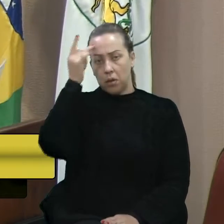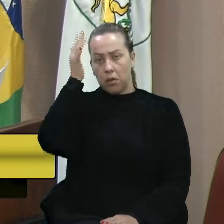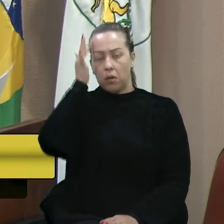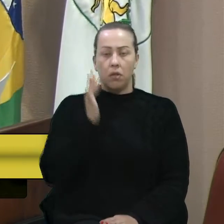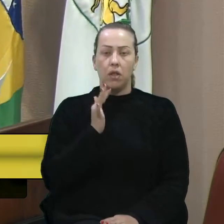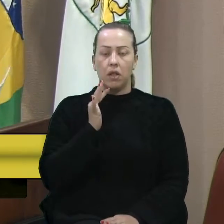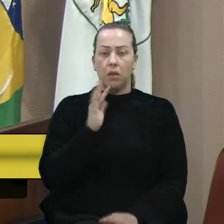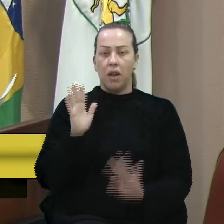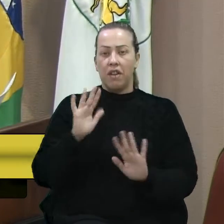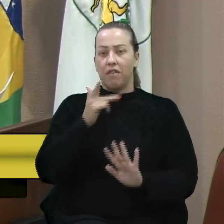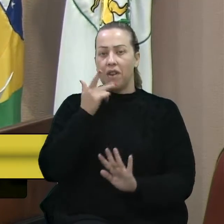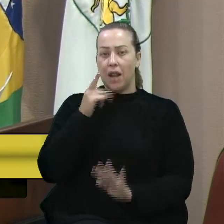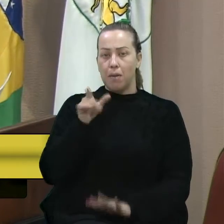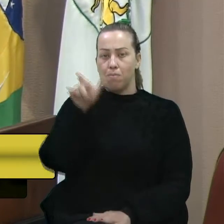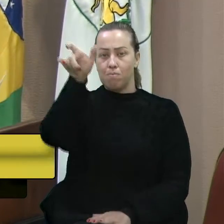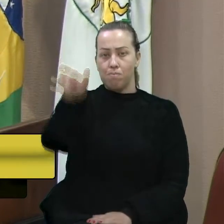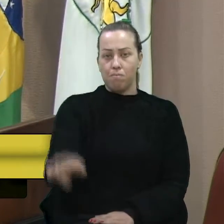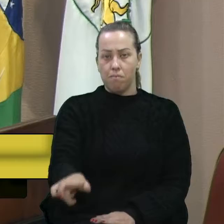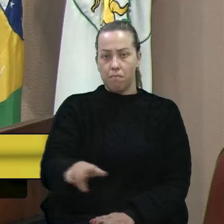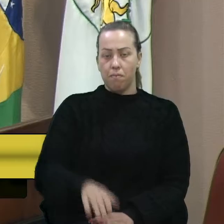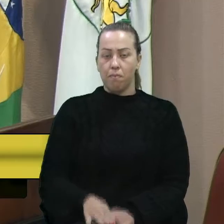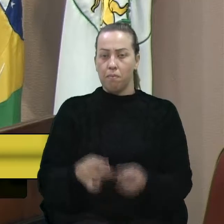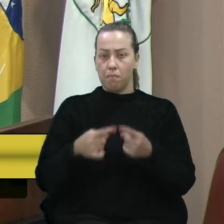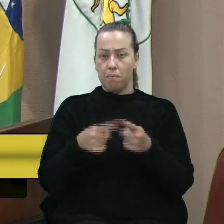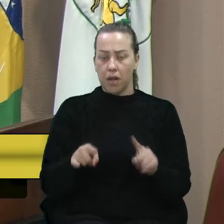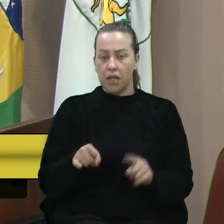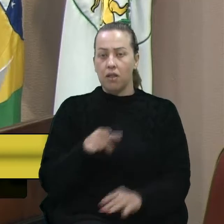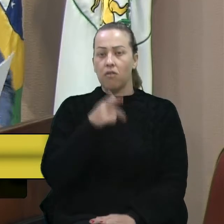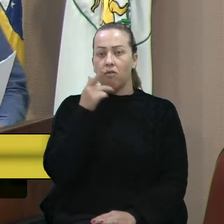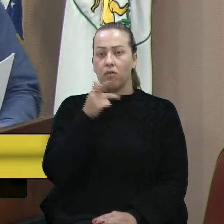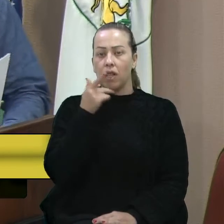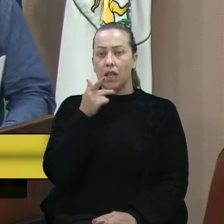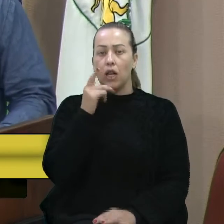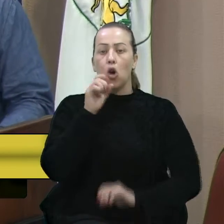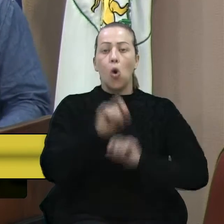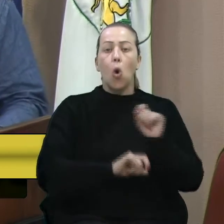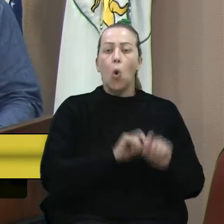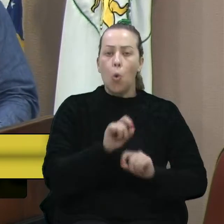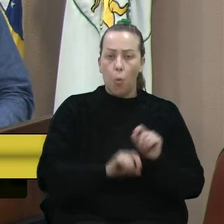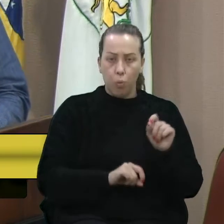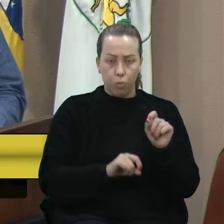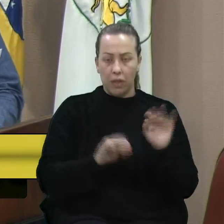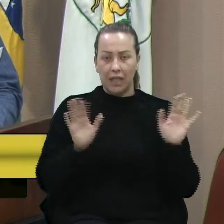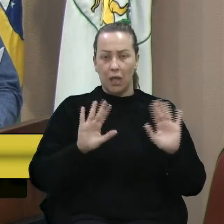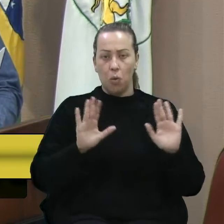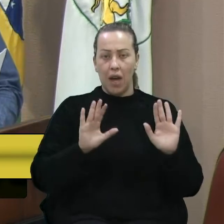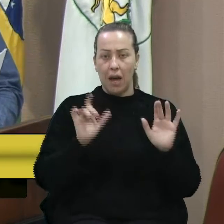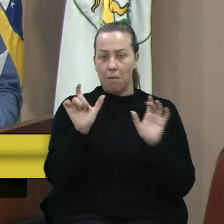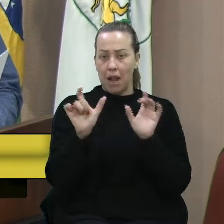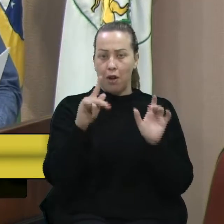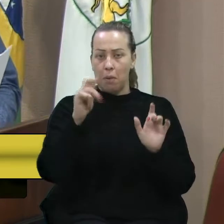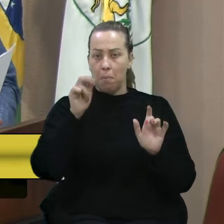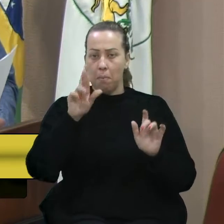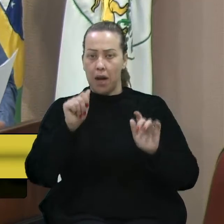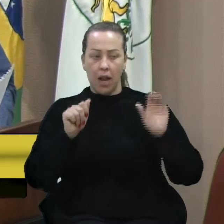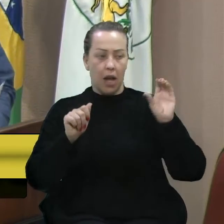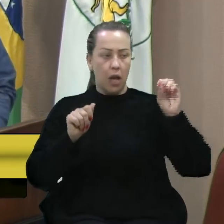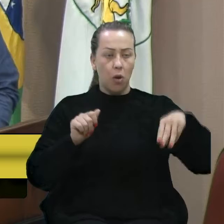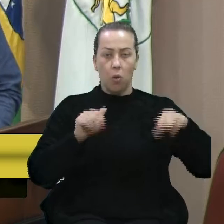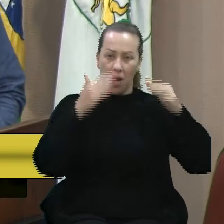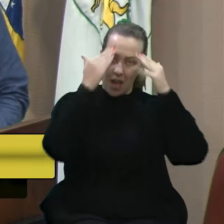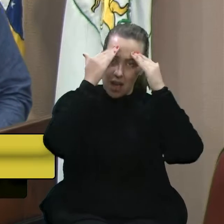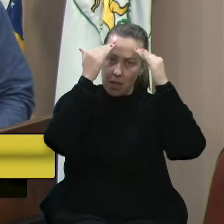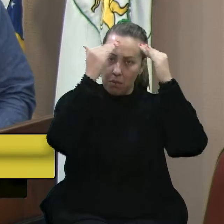existe falar para, mas que existe falar com. Não é só uma preposição, mas é respeitar